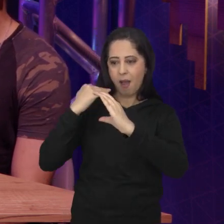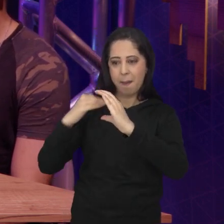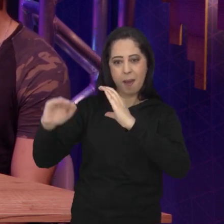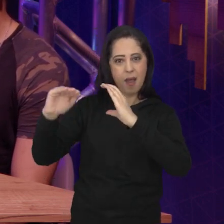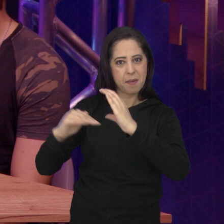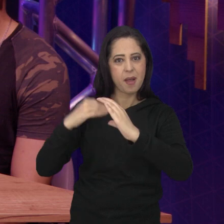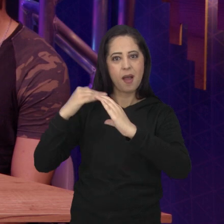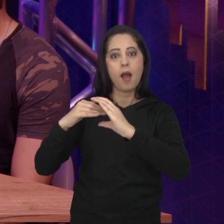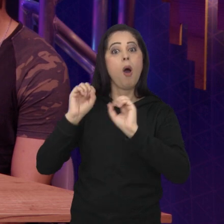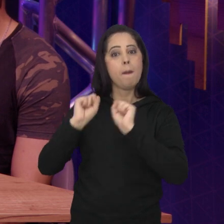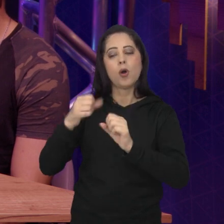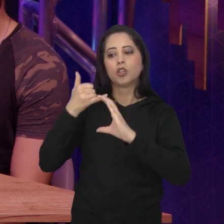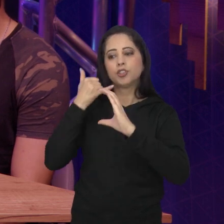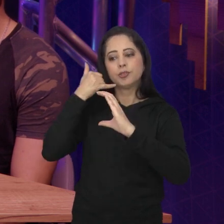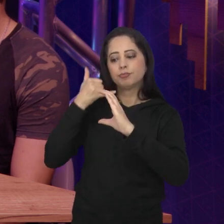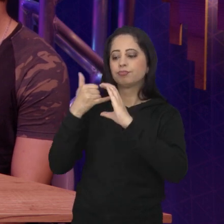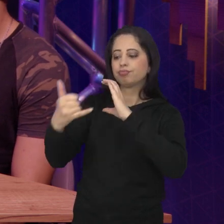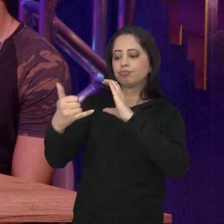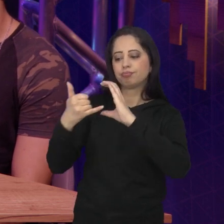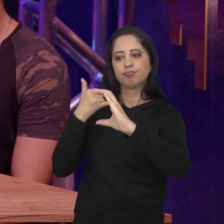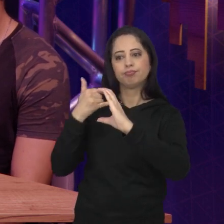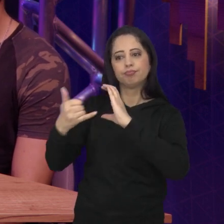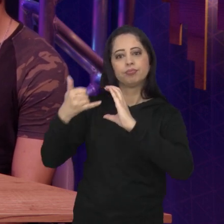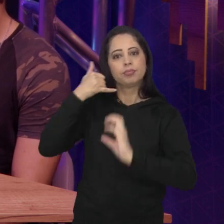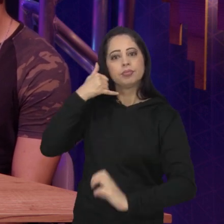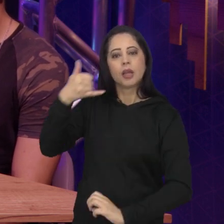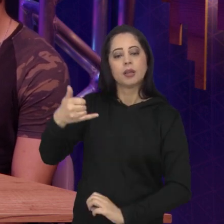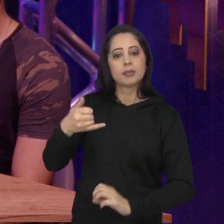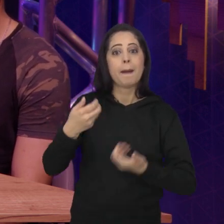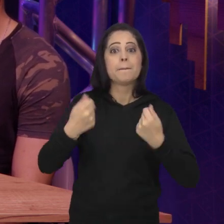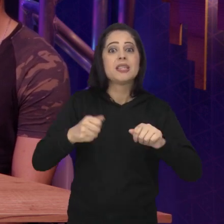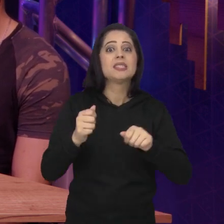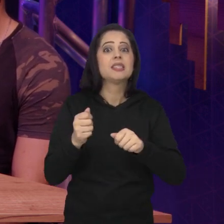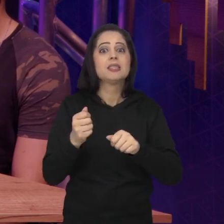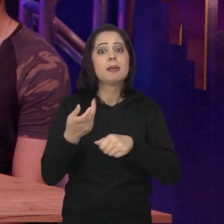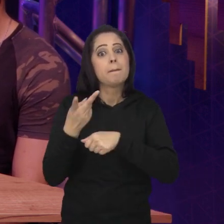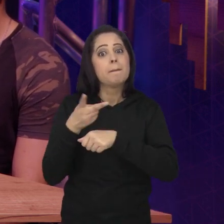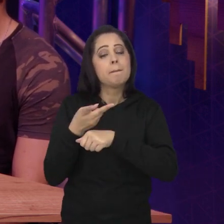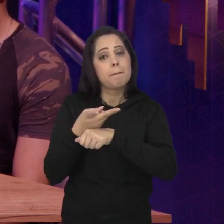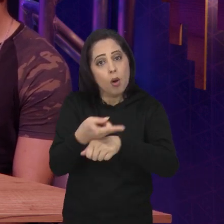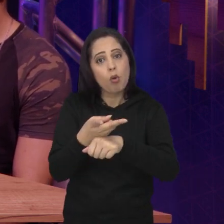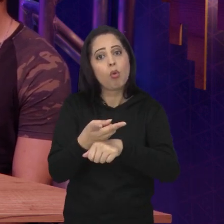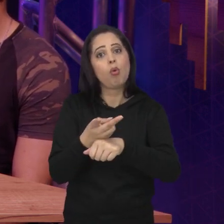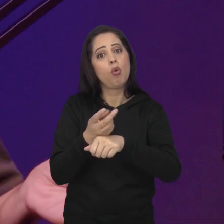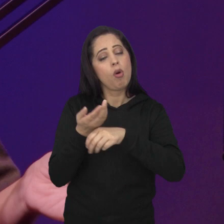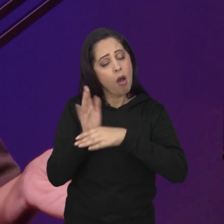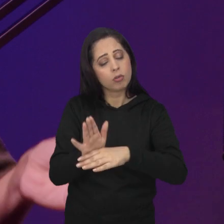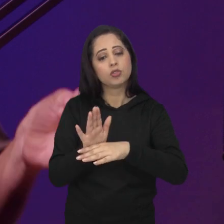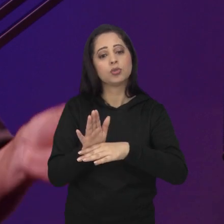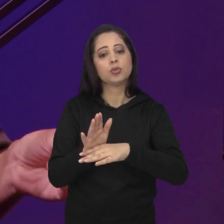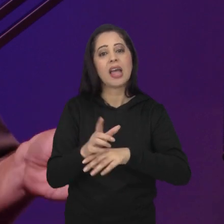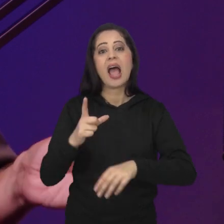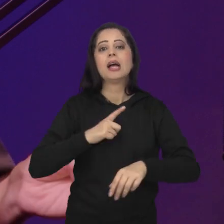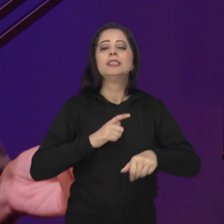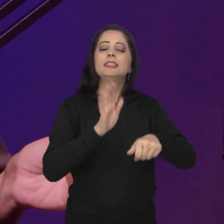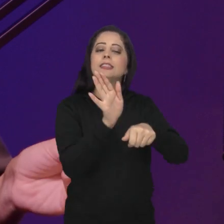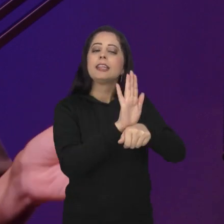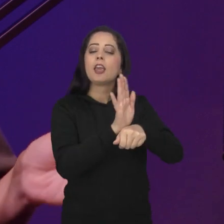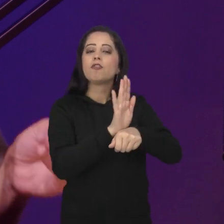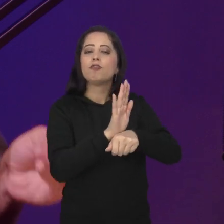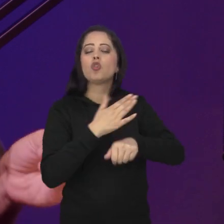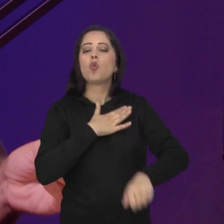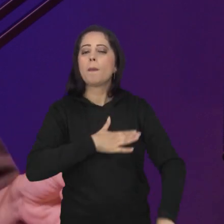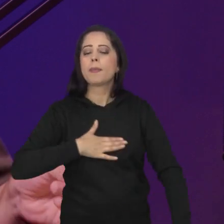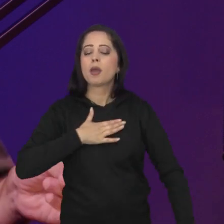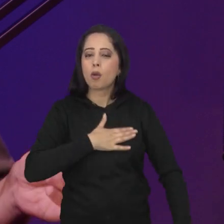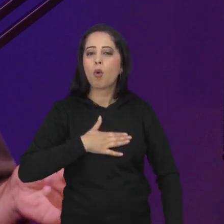trocar mensagens ali. Então você pode ligar, pode mandar mensagem e busque ajuda. Um filme que eu gosto muito e que eu também acho